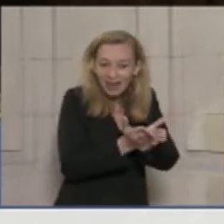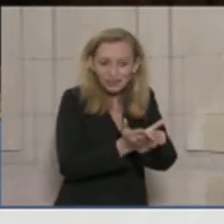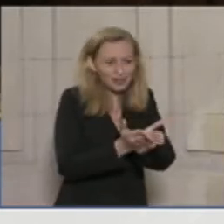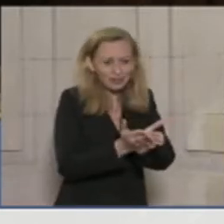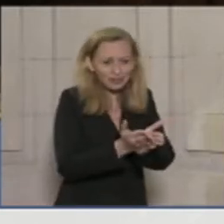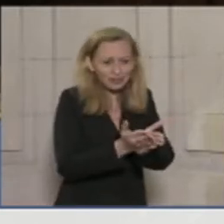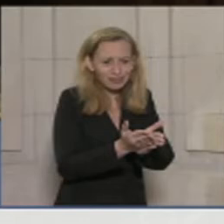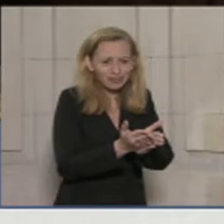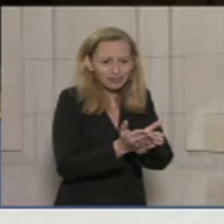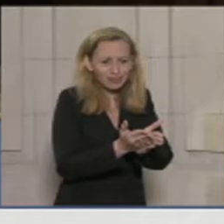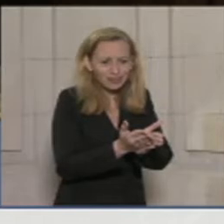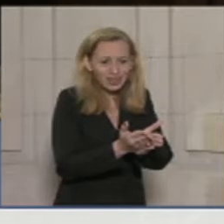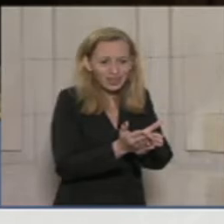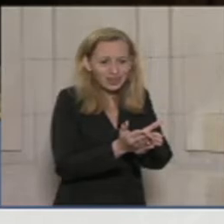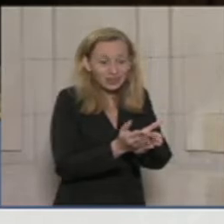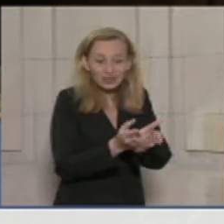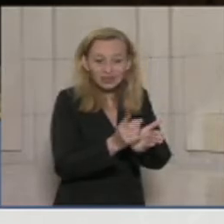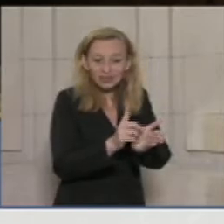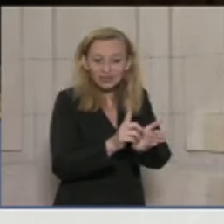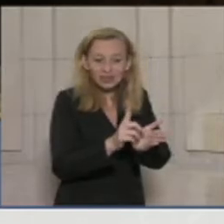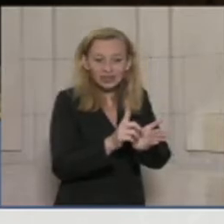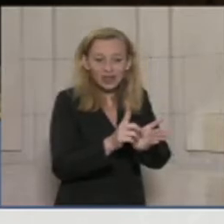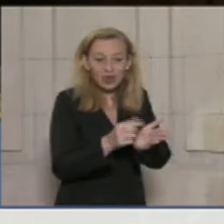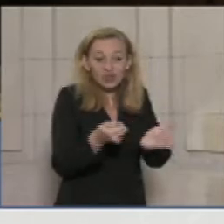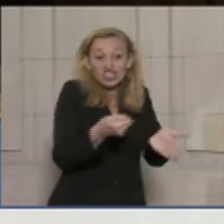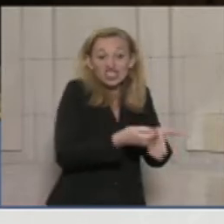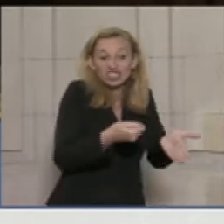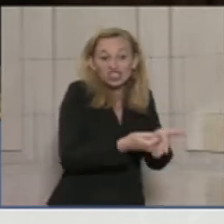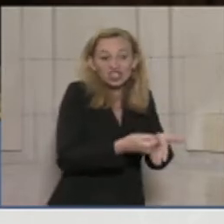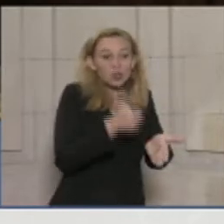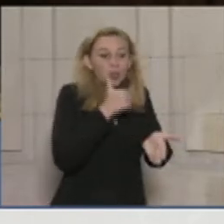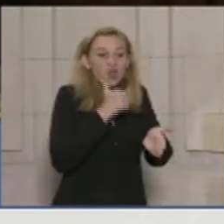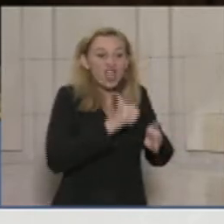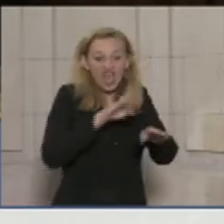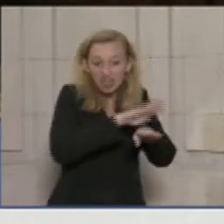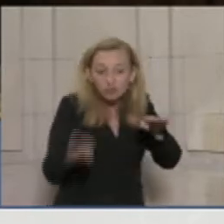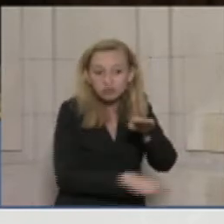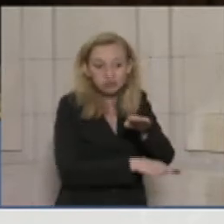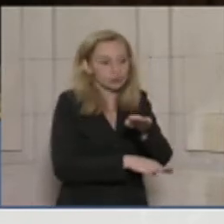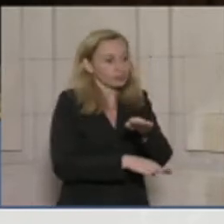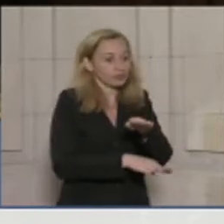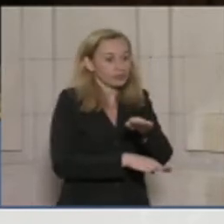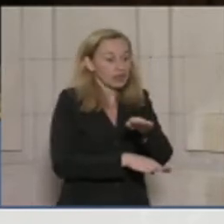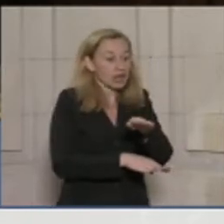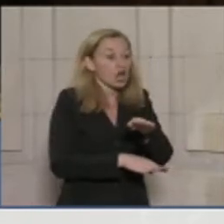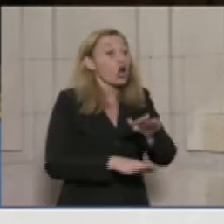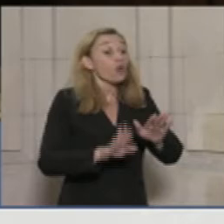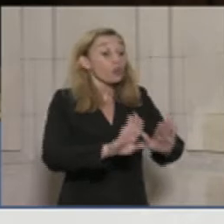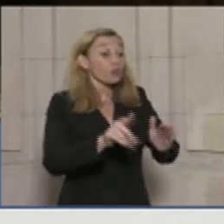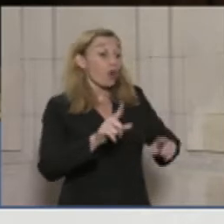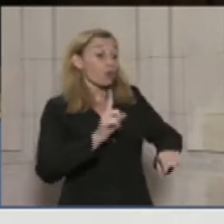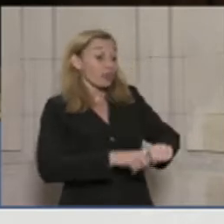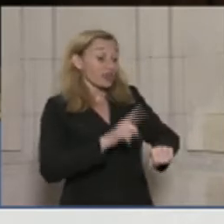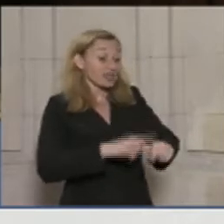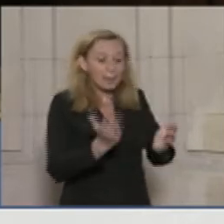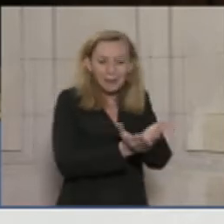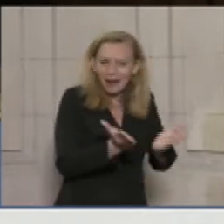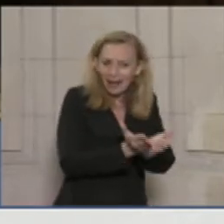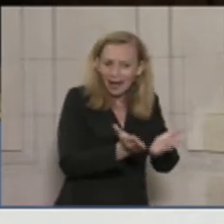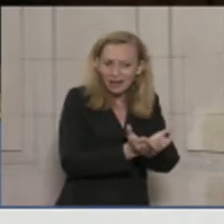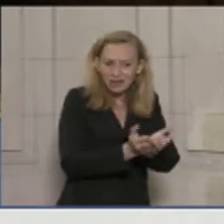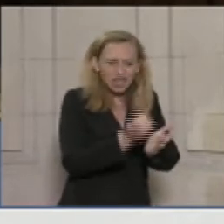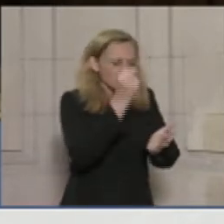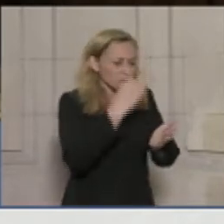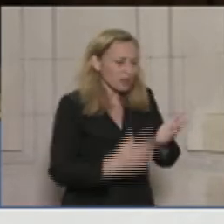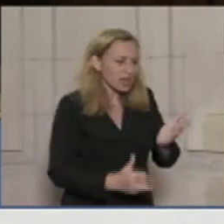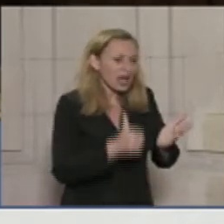mulher. Quando a Bíblia fala sobre a mulher ser submissa ao seu marido, mas como companheira, como amigo,